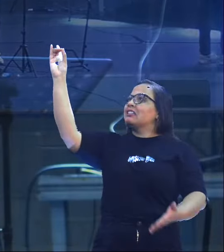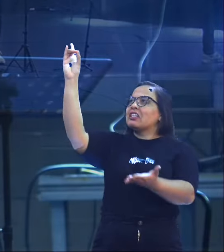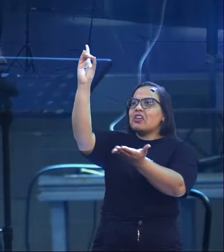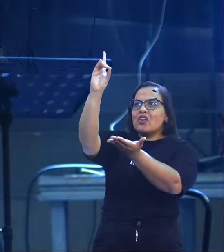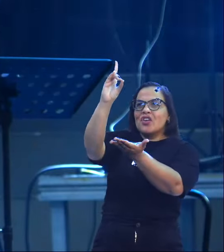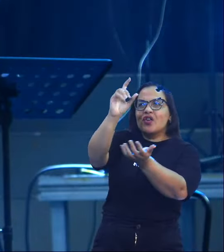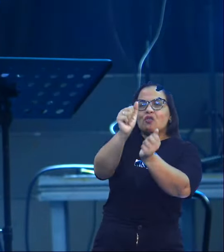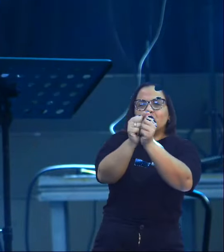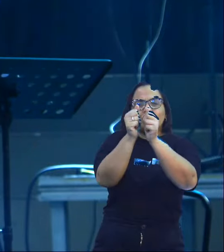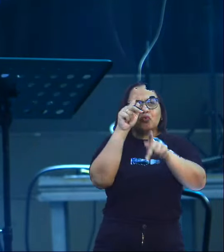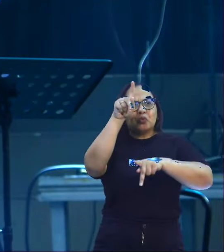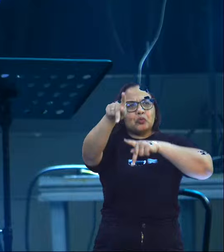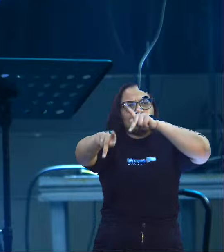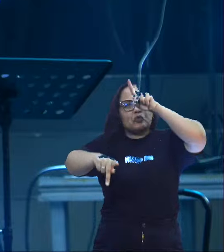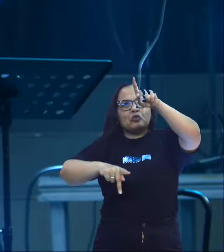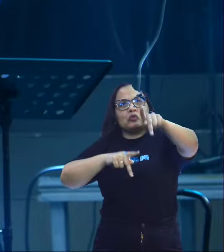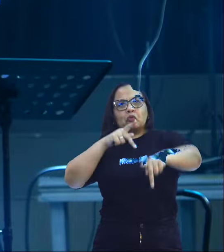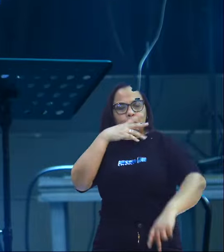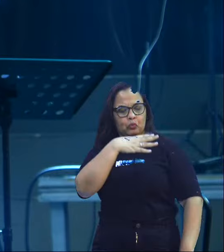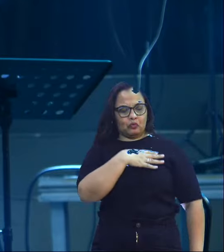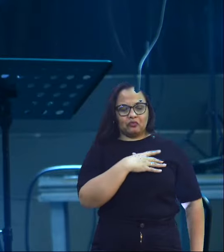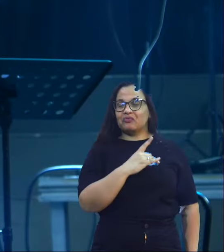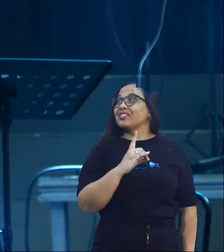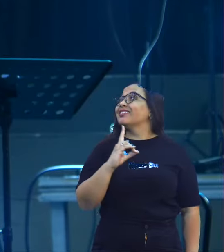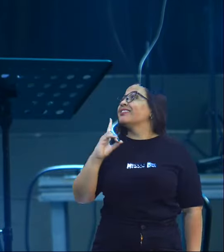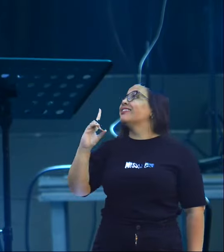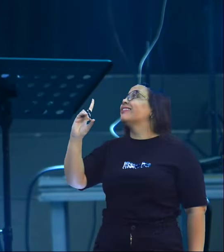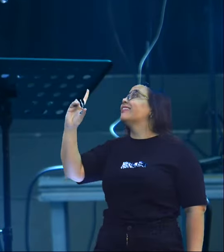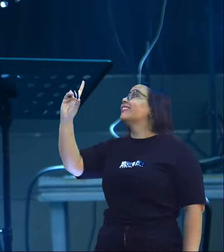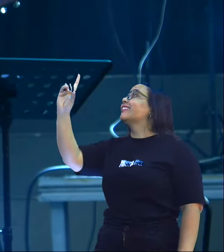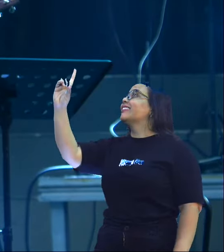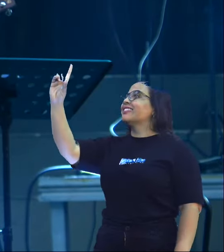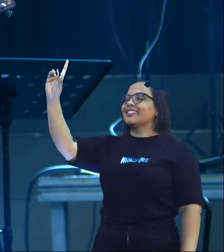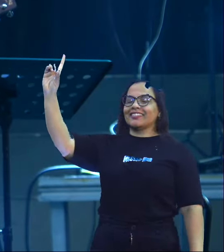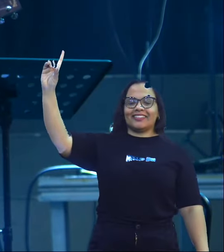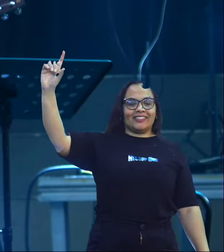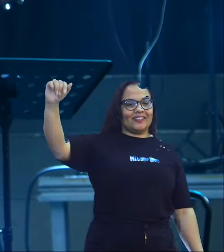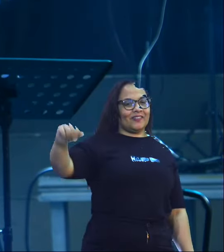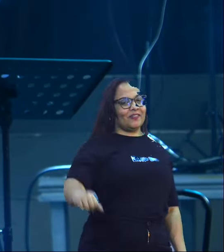com seu povo. Cristo,